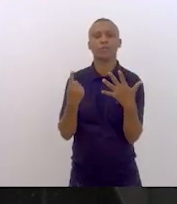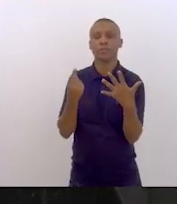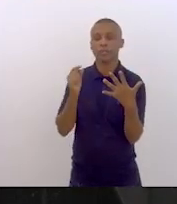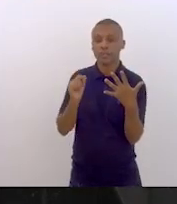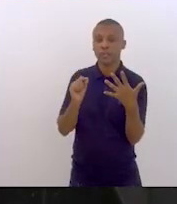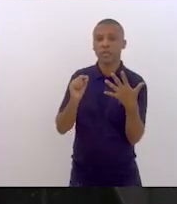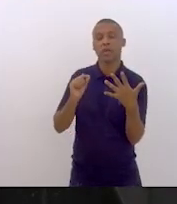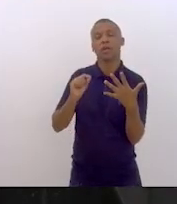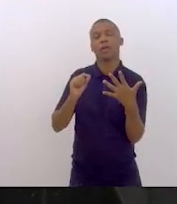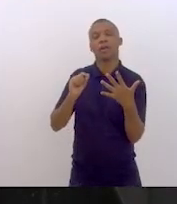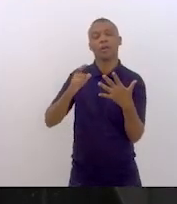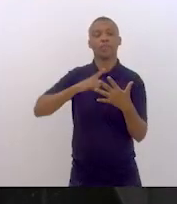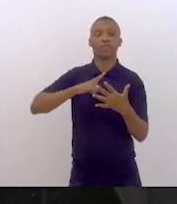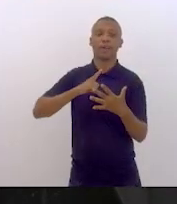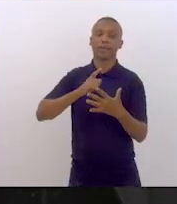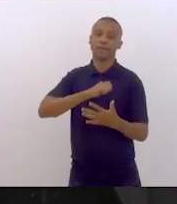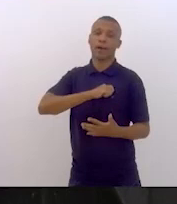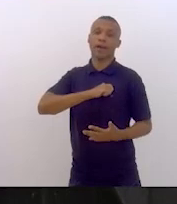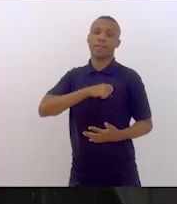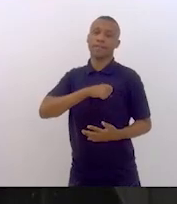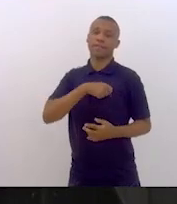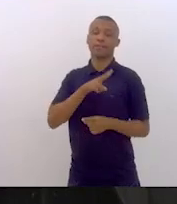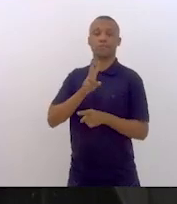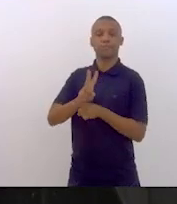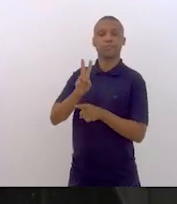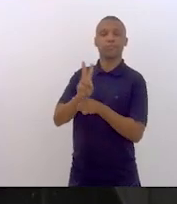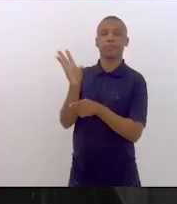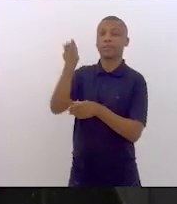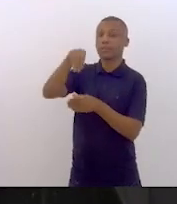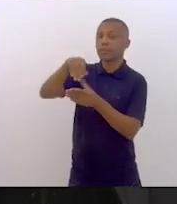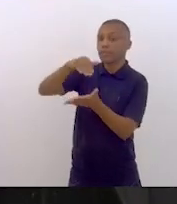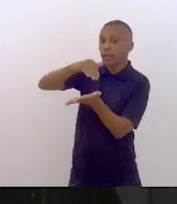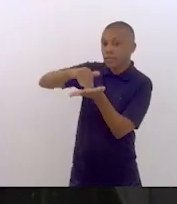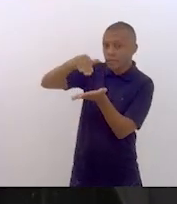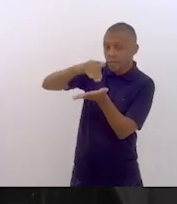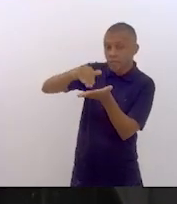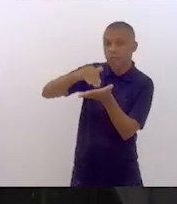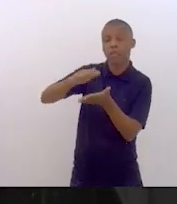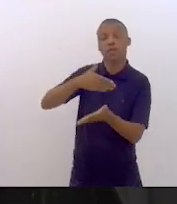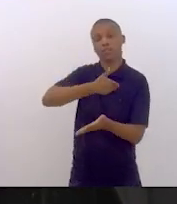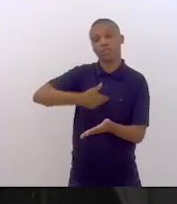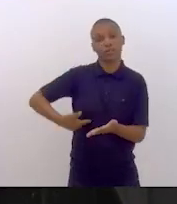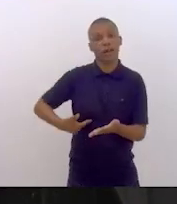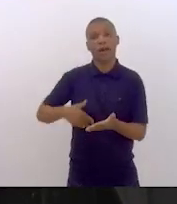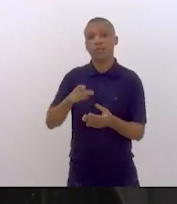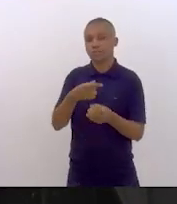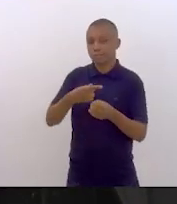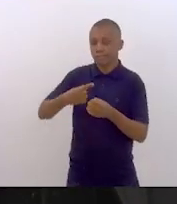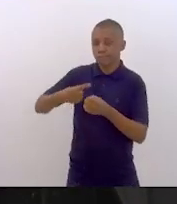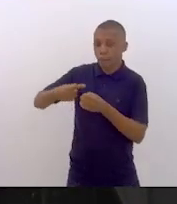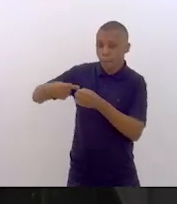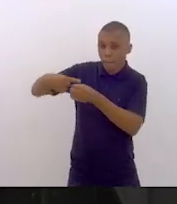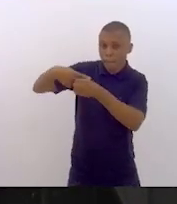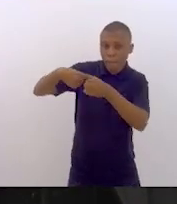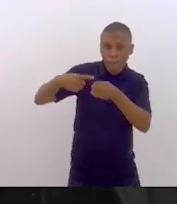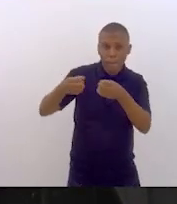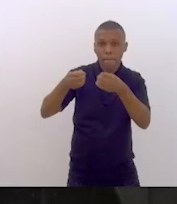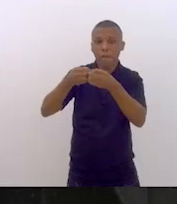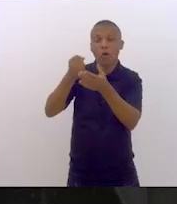auditoria na Secretaria de Estado de cidades no contrato referente